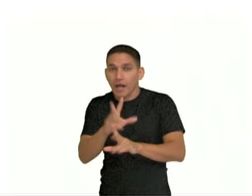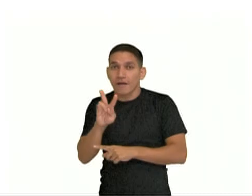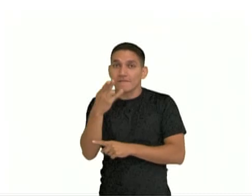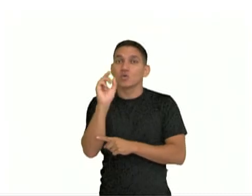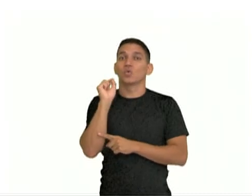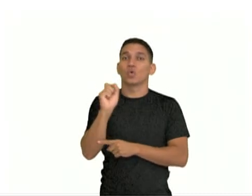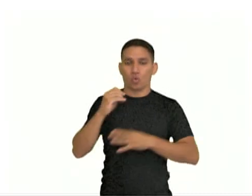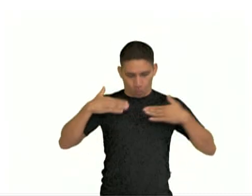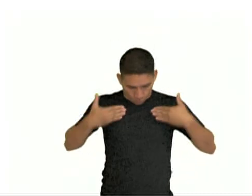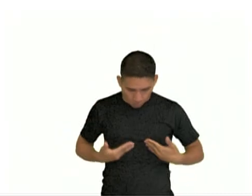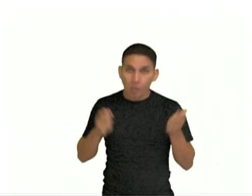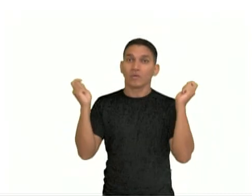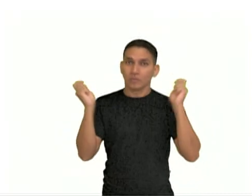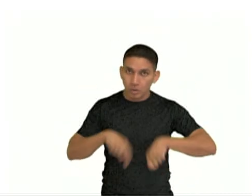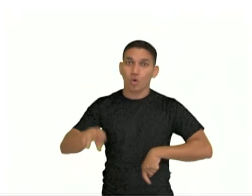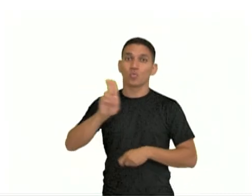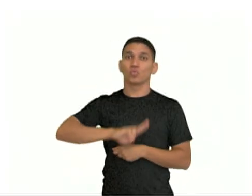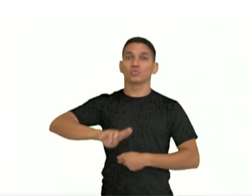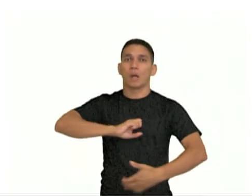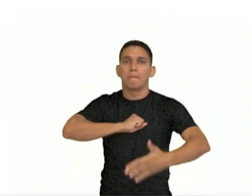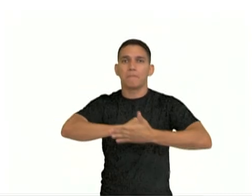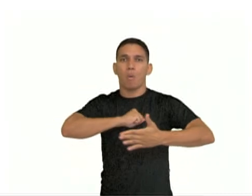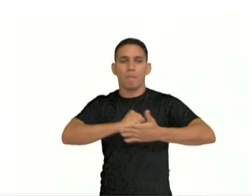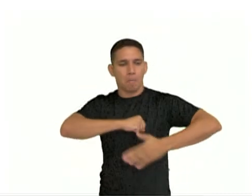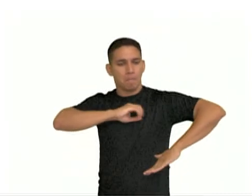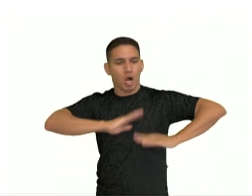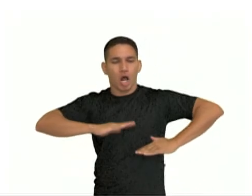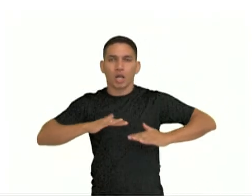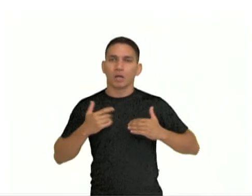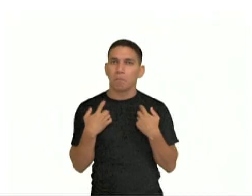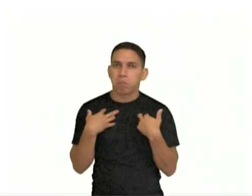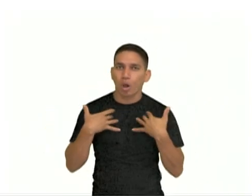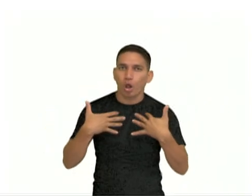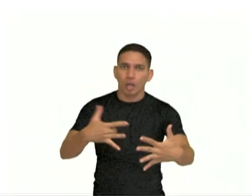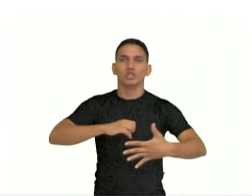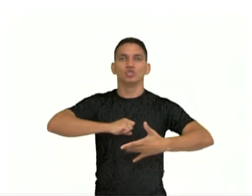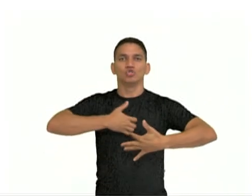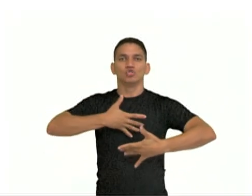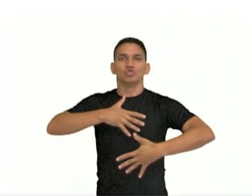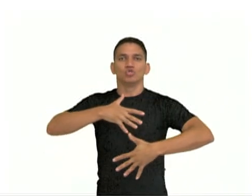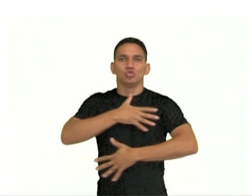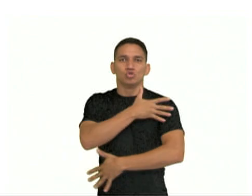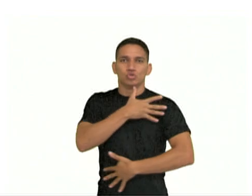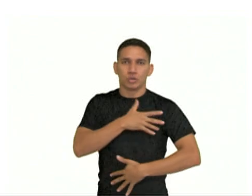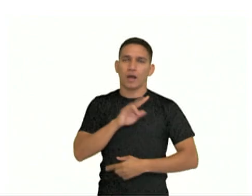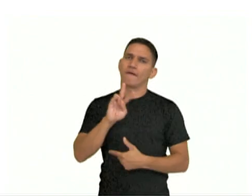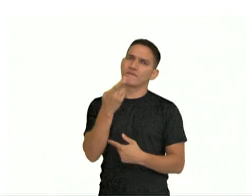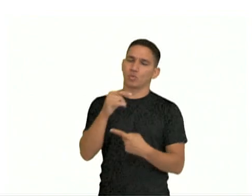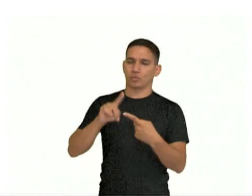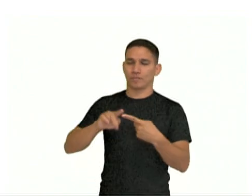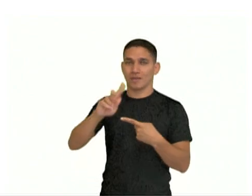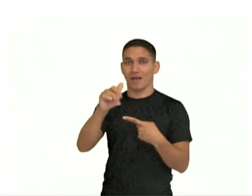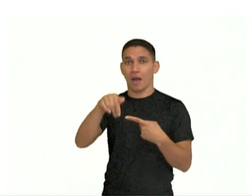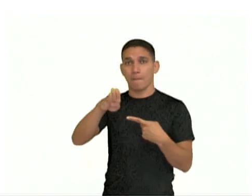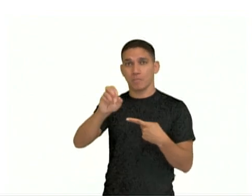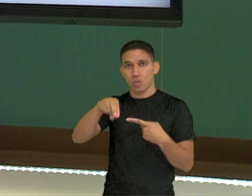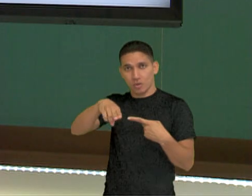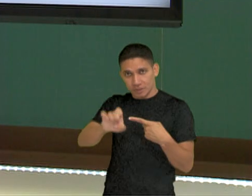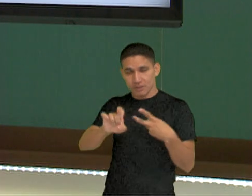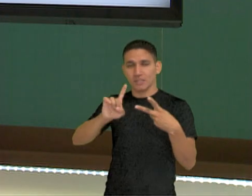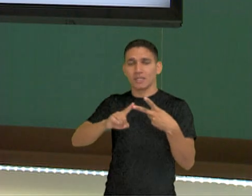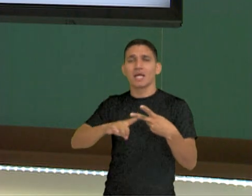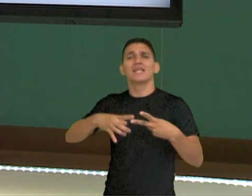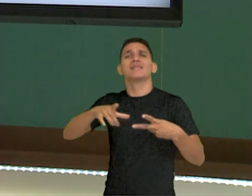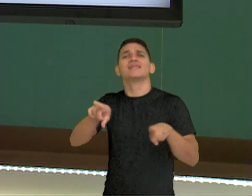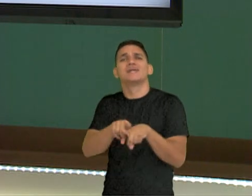vimos que o corpo pode ser é um instrumento musical capaz de emitir sons vimos o que é rambone exploramos os diversos são os